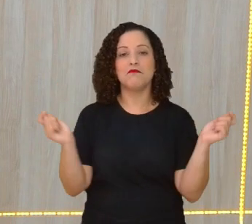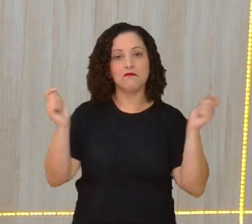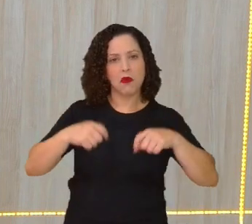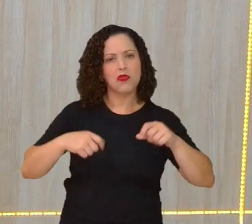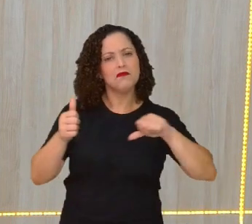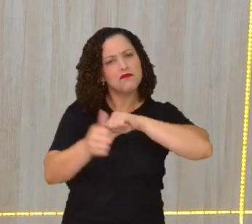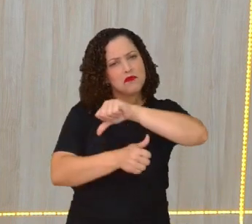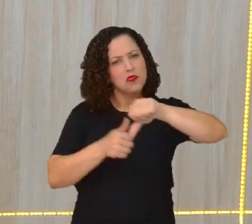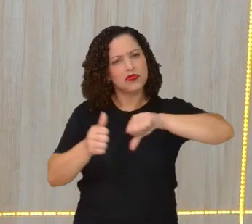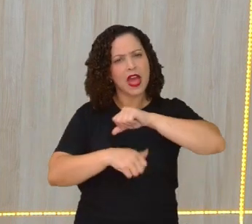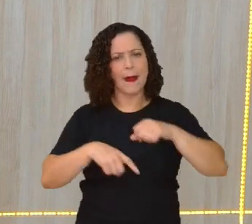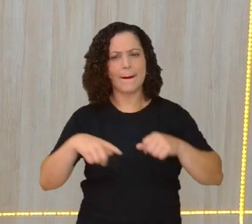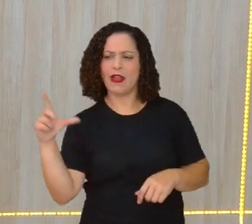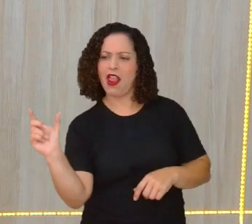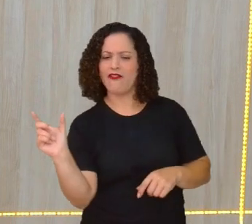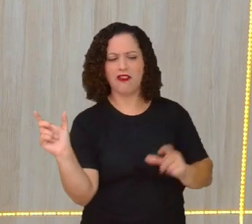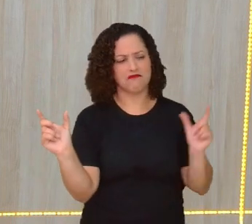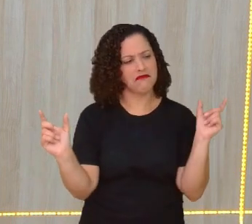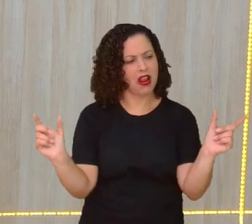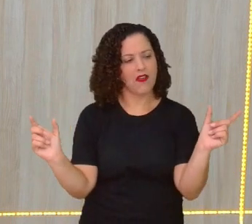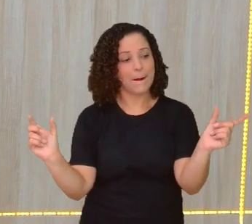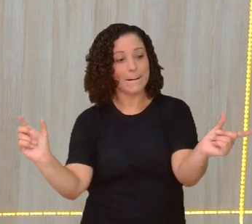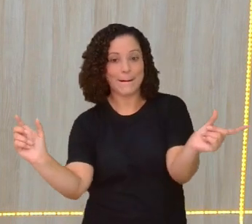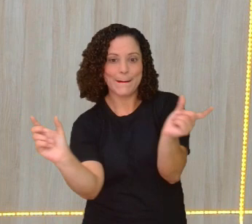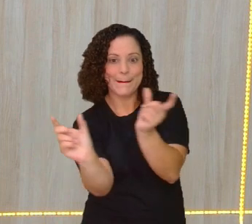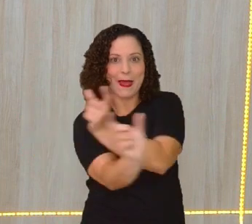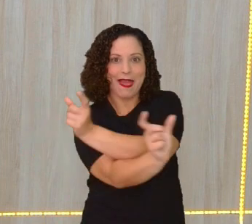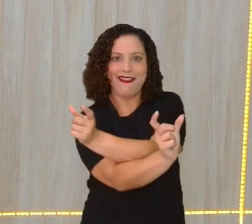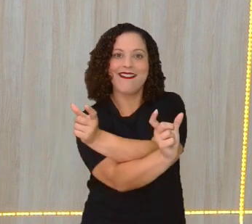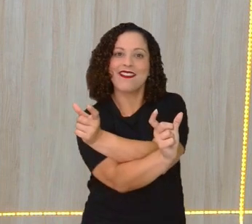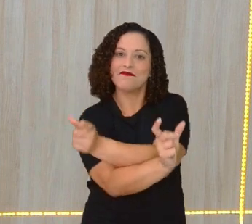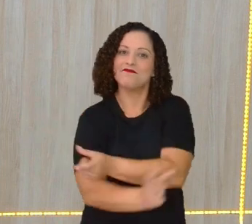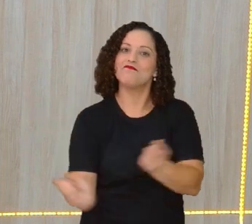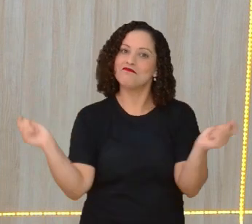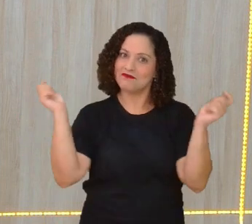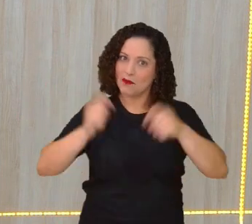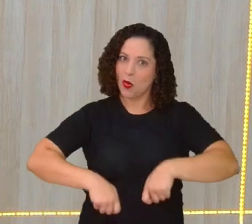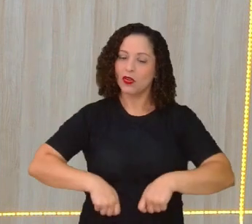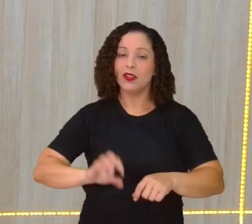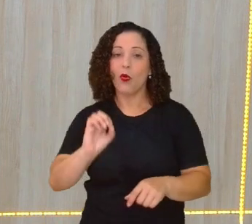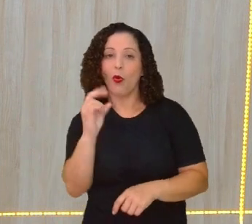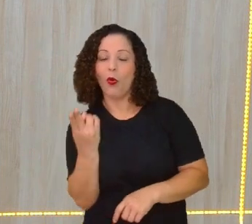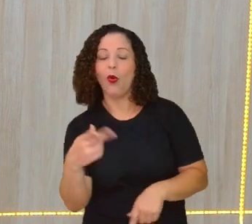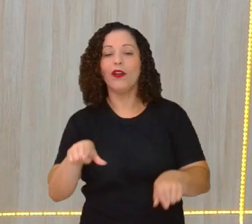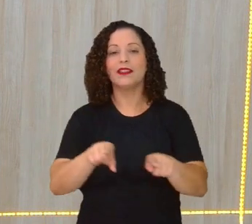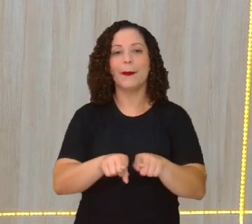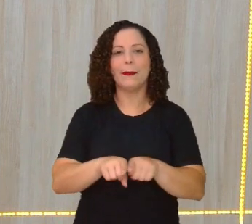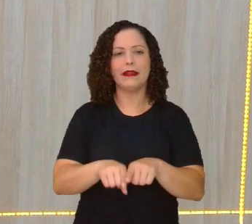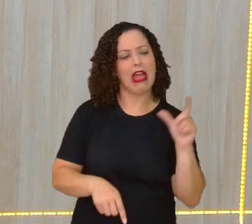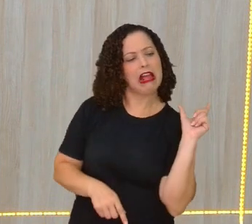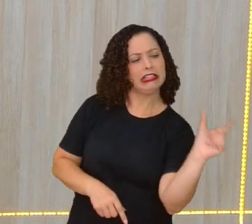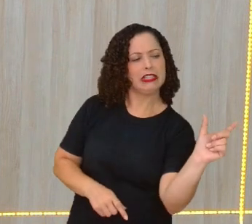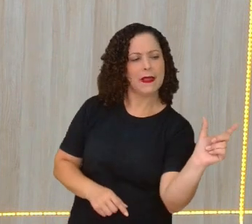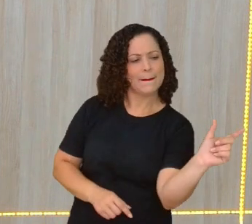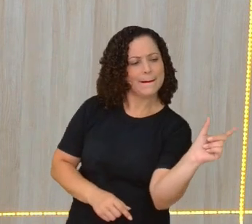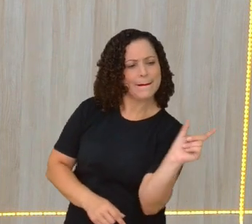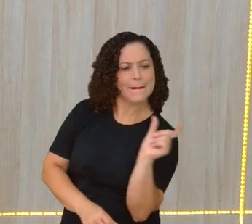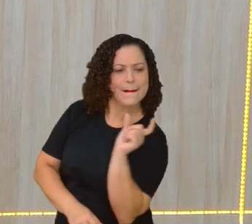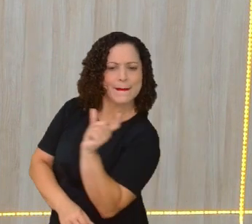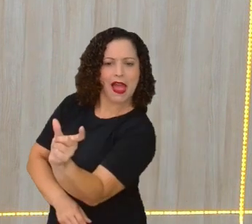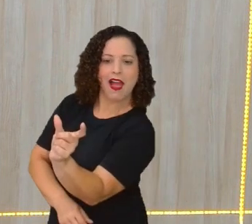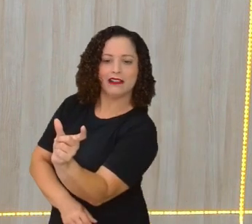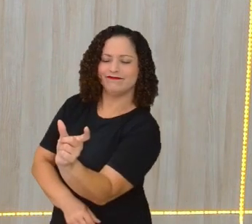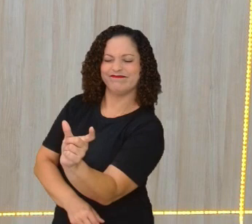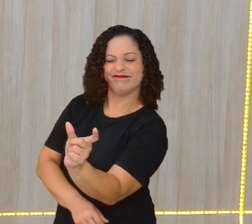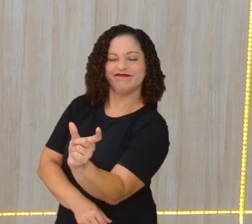não é? Uma palavra, um advérbio, que é esse agente modificador, do final para o início, e aí olhamos,